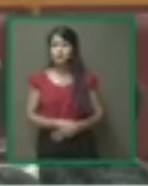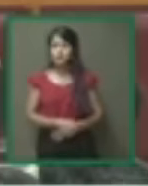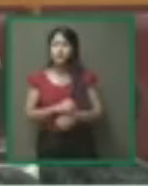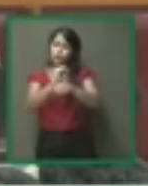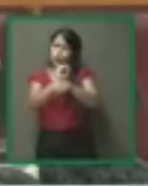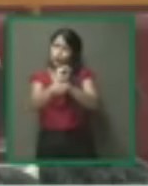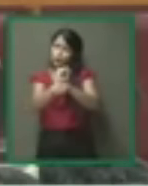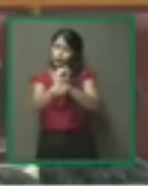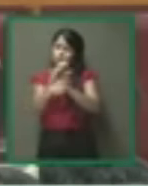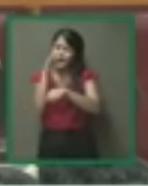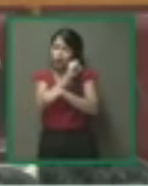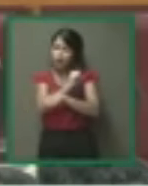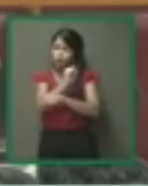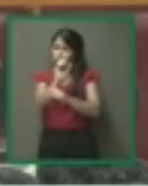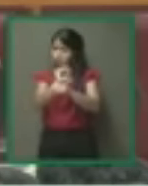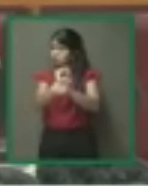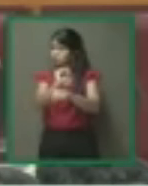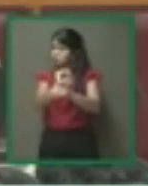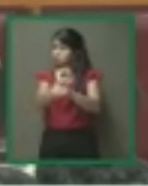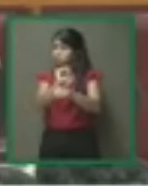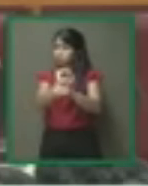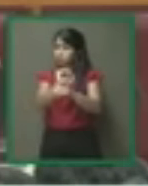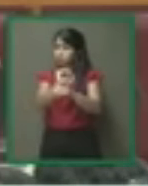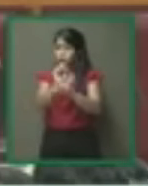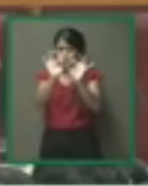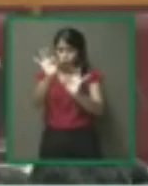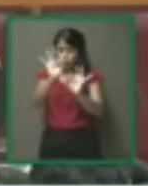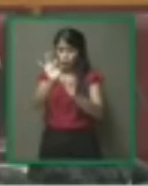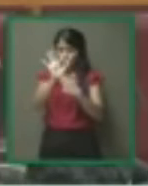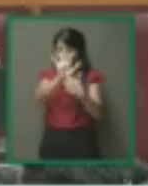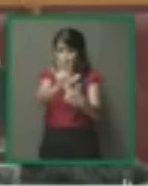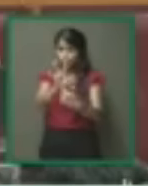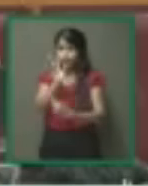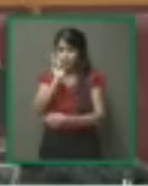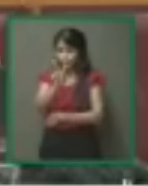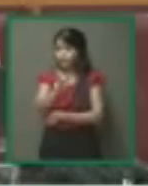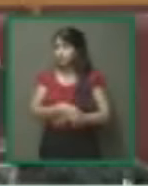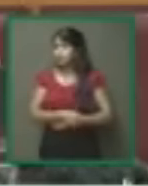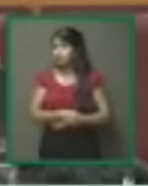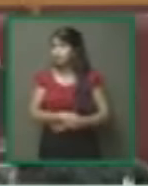Só um minutinho que ele já vai se posicionar de maneira o senhor enxergá-lo.